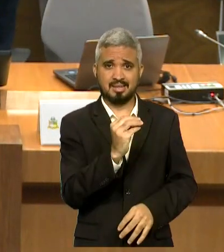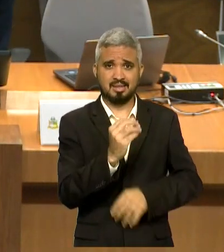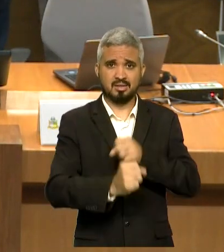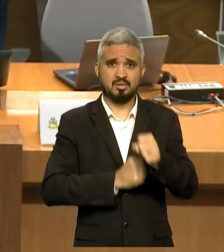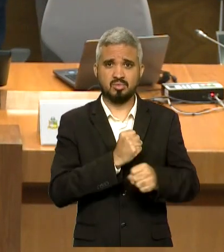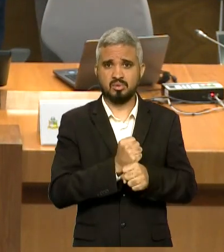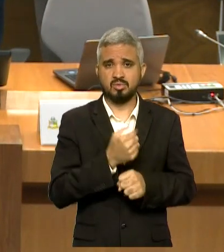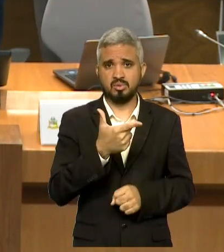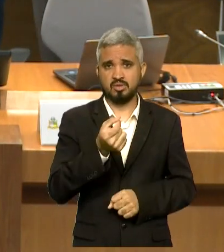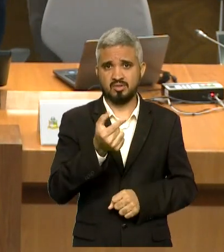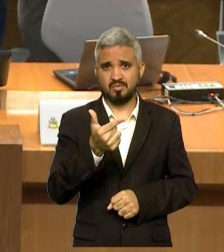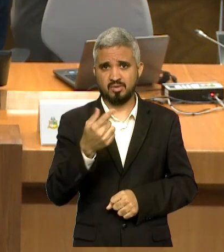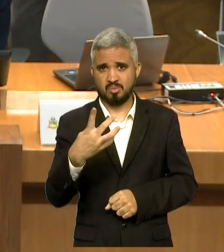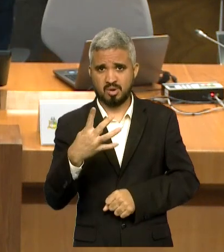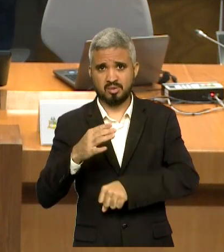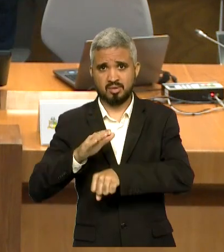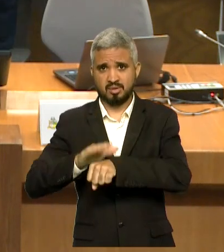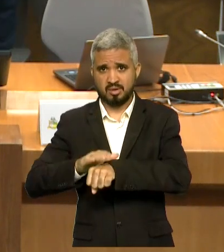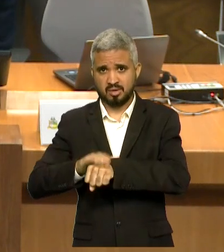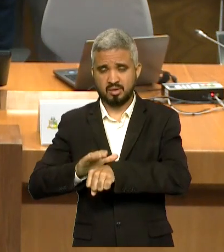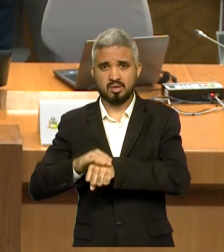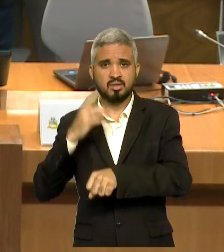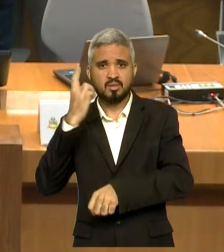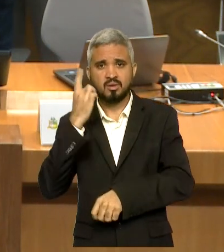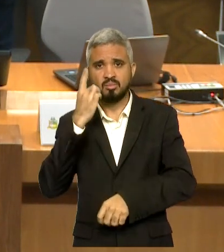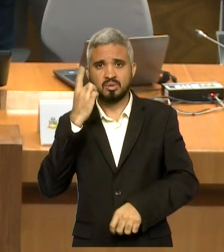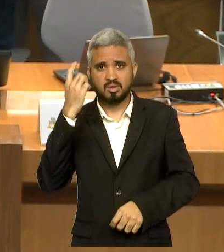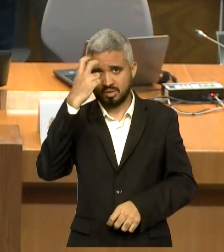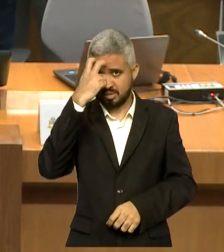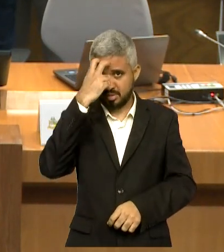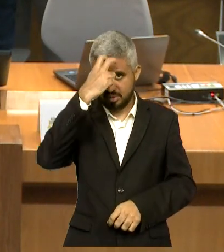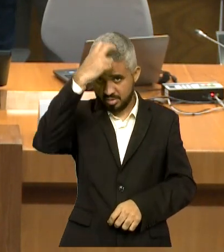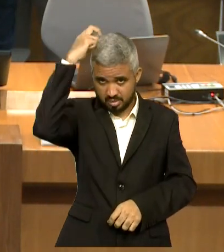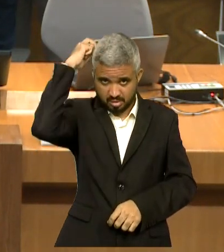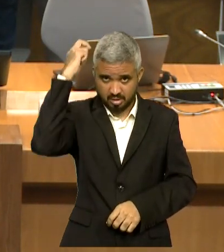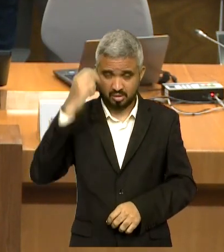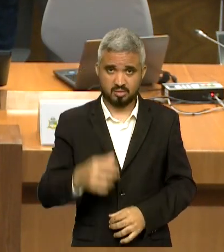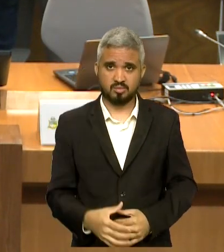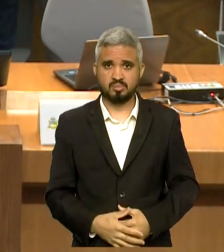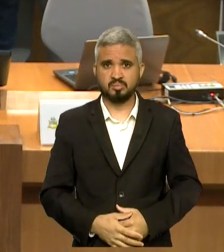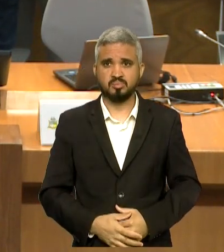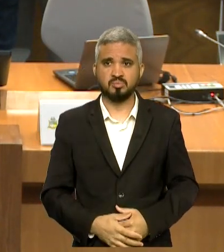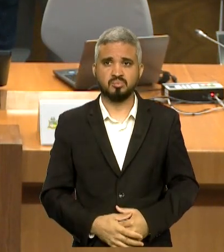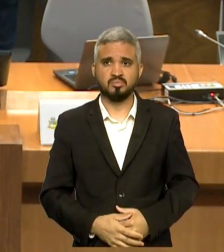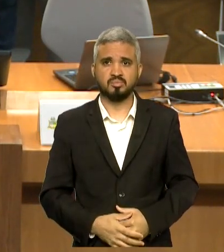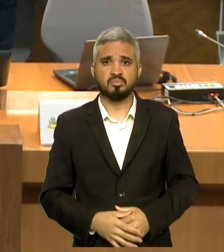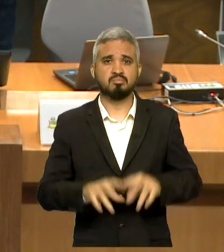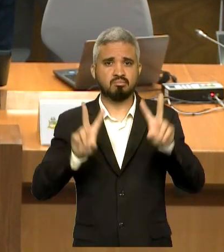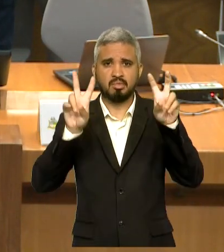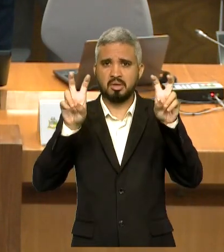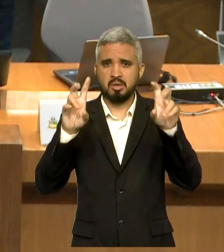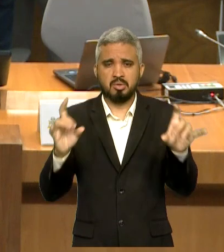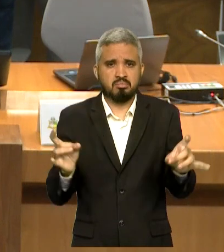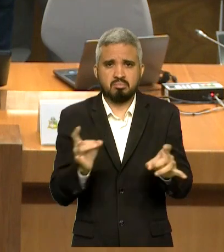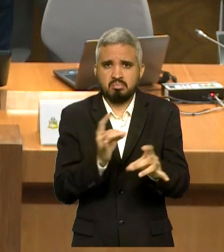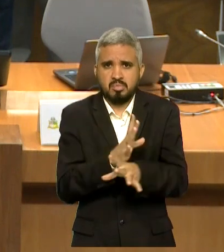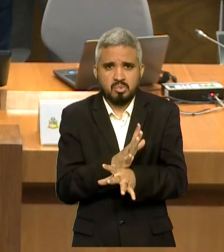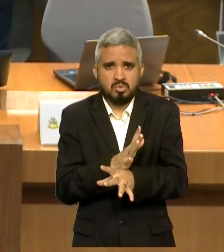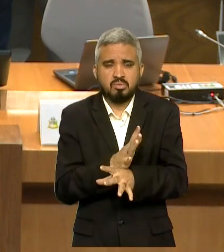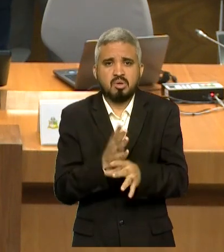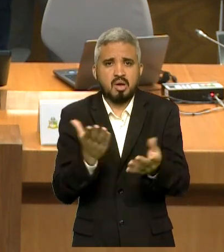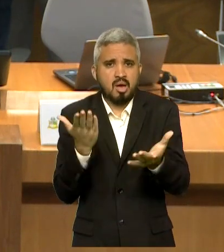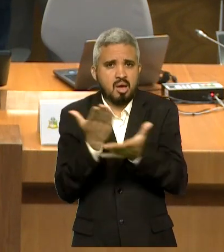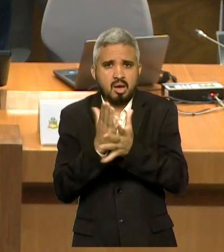030/2024, de autoria do deputado Neto Evangelista. Nada mais havendo a tratar,